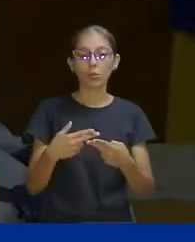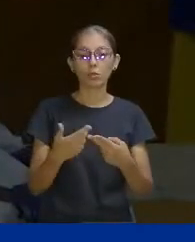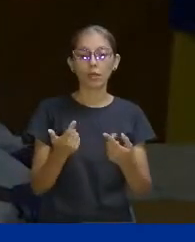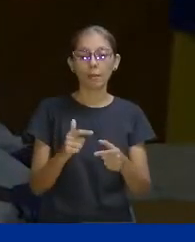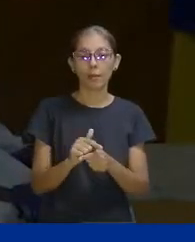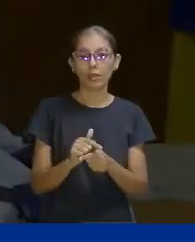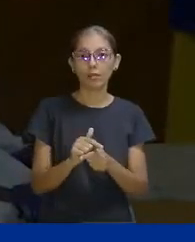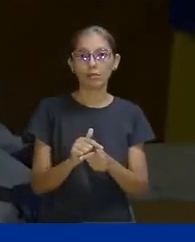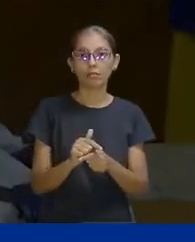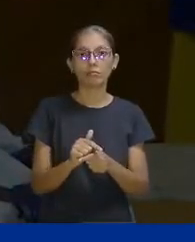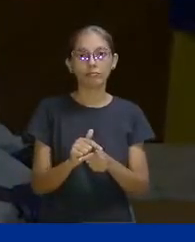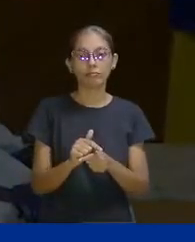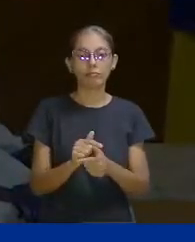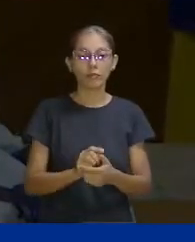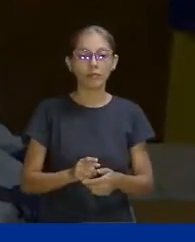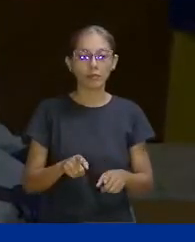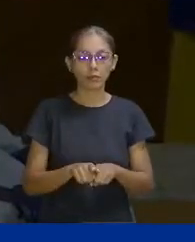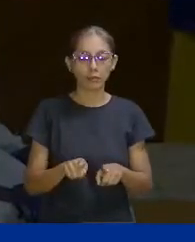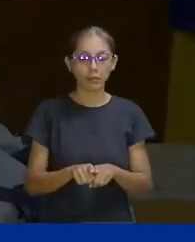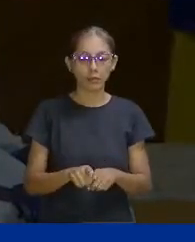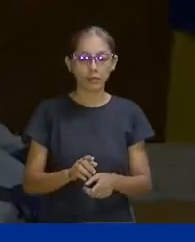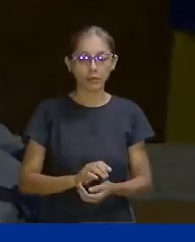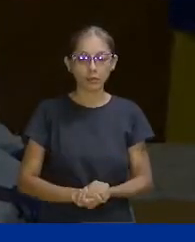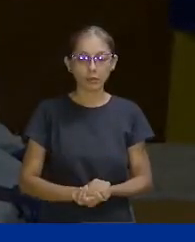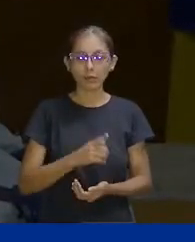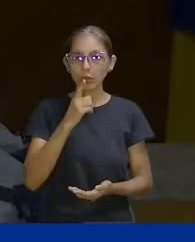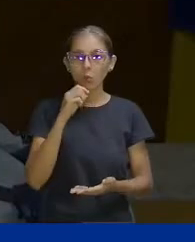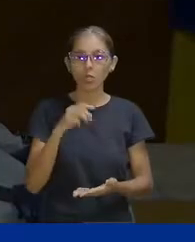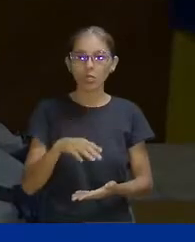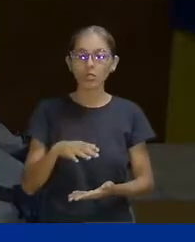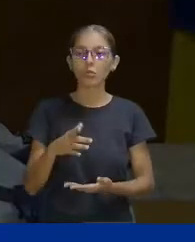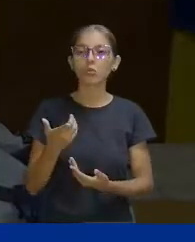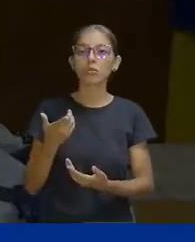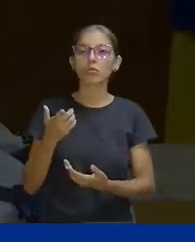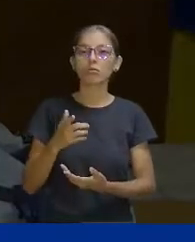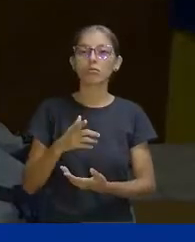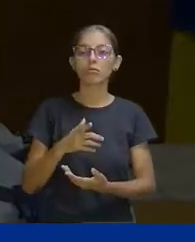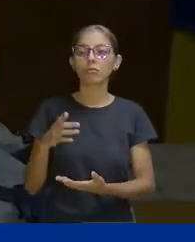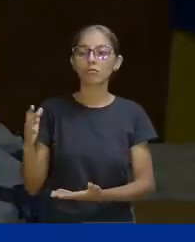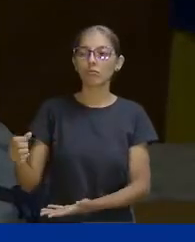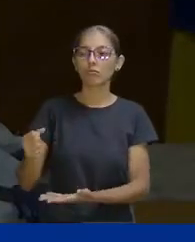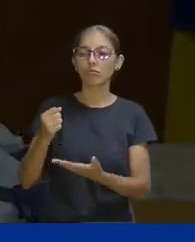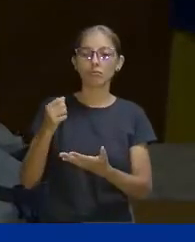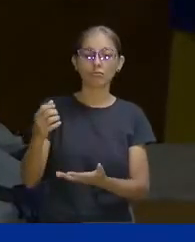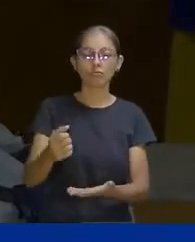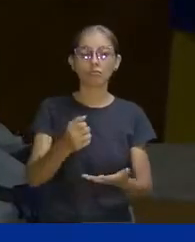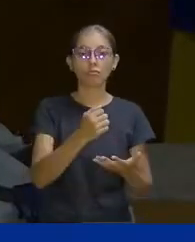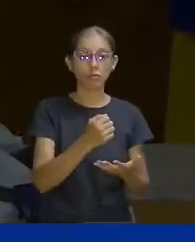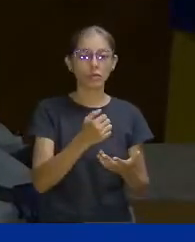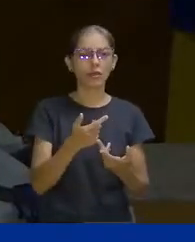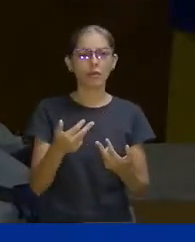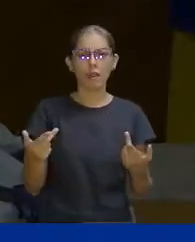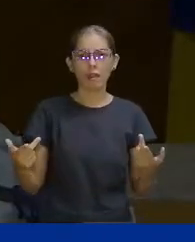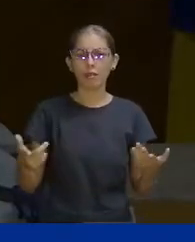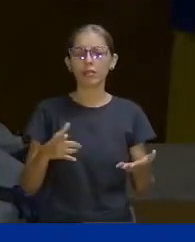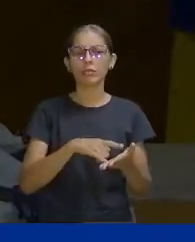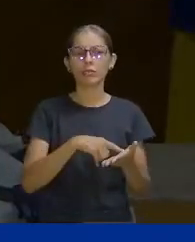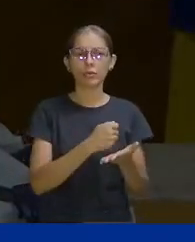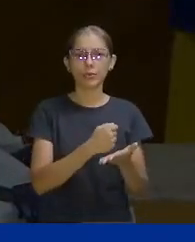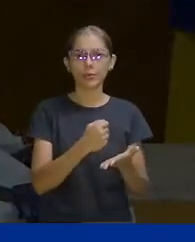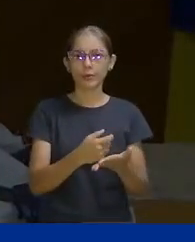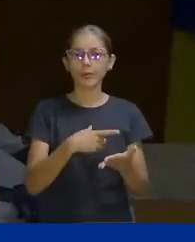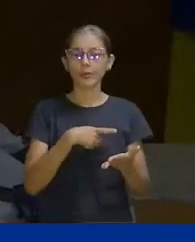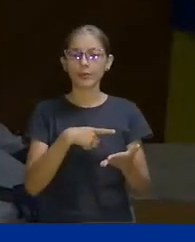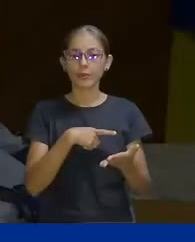a implementação coletiva da coleta seletiva, medidas de educação e treinamento, dentre tantas outras que estão no documento. A